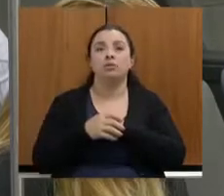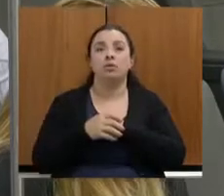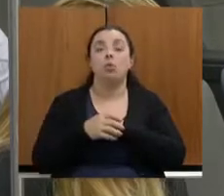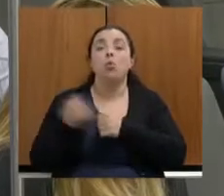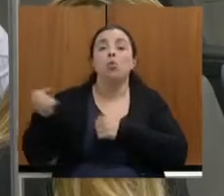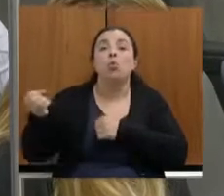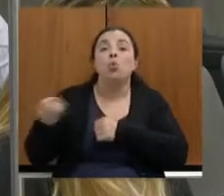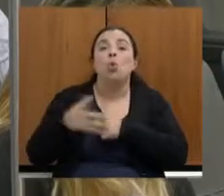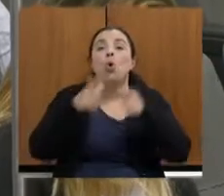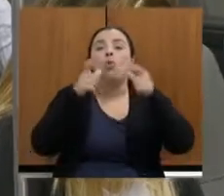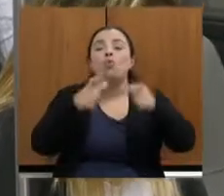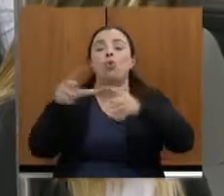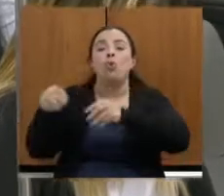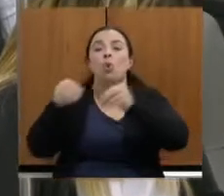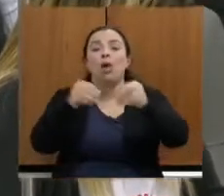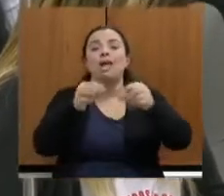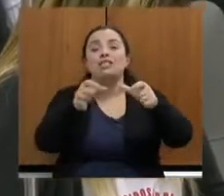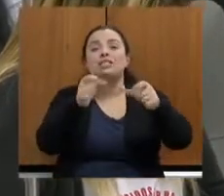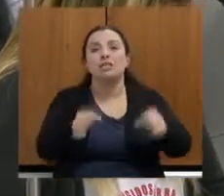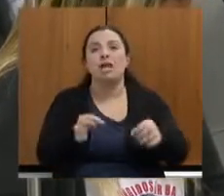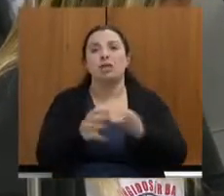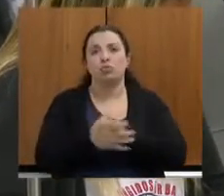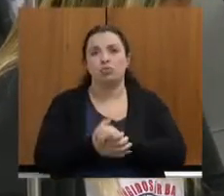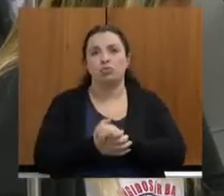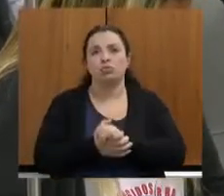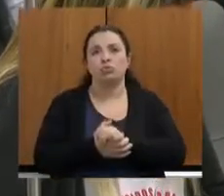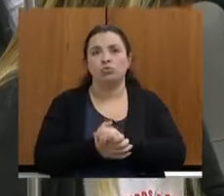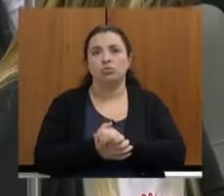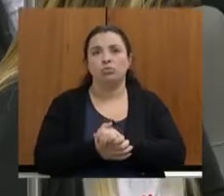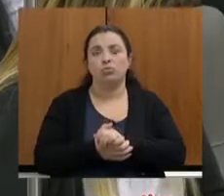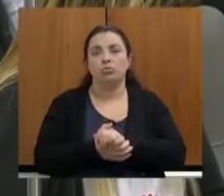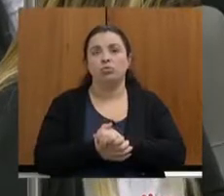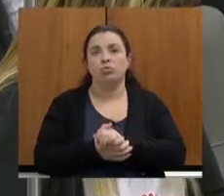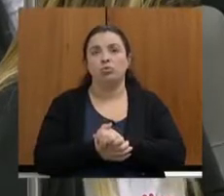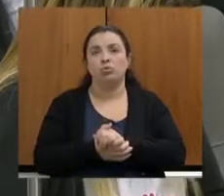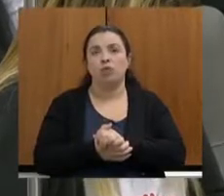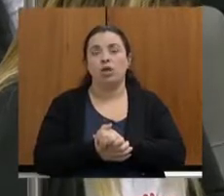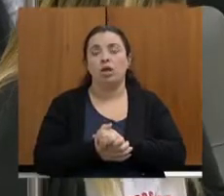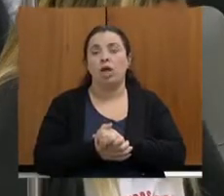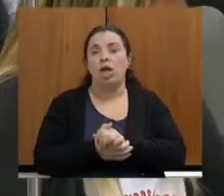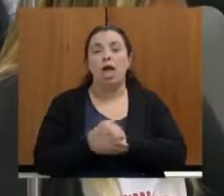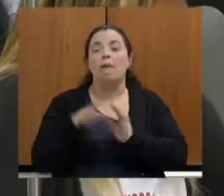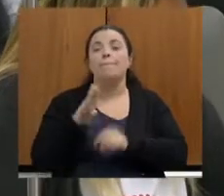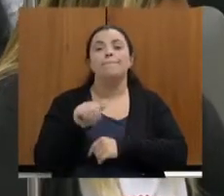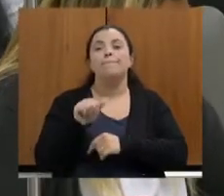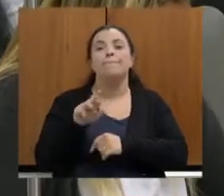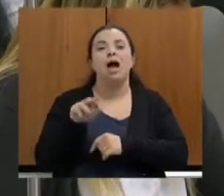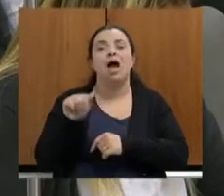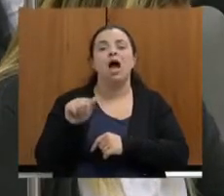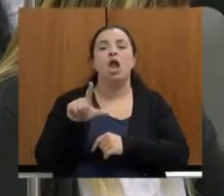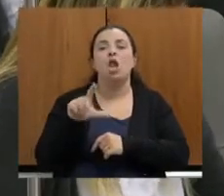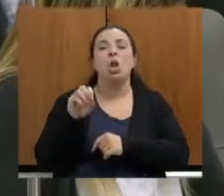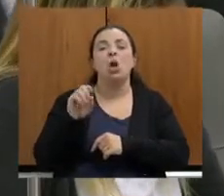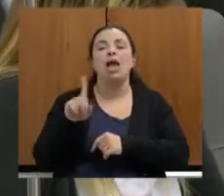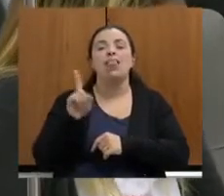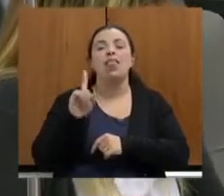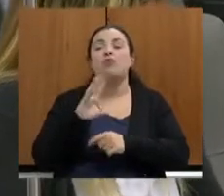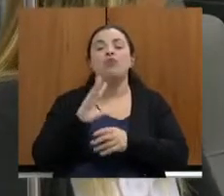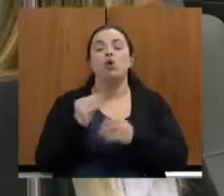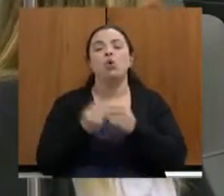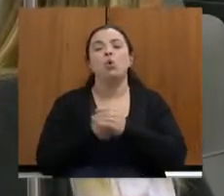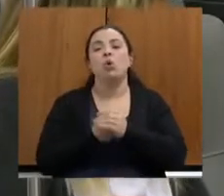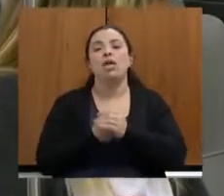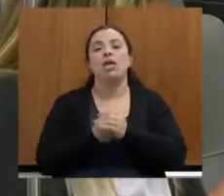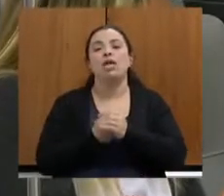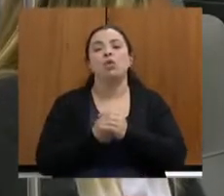esse lugar mas atingido aí ó e balão foi incluído não é assento e/Longa que